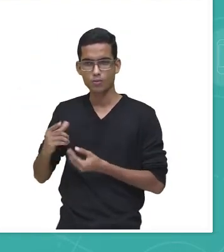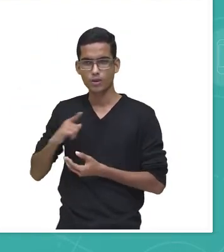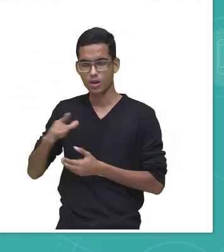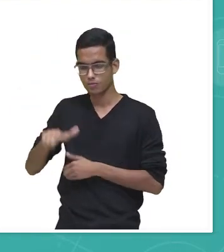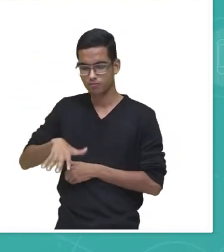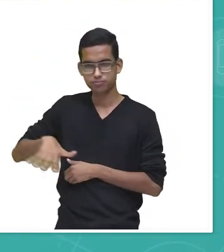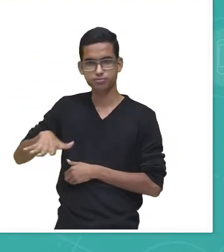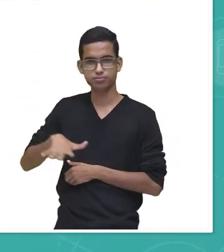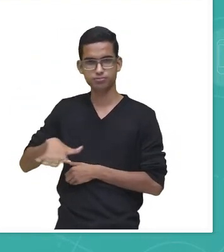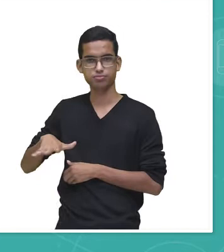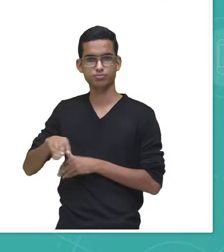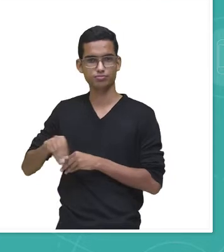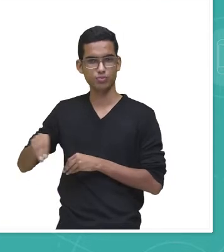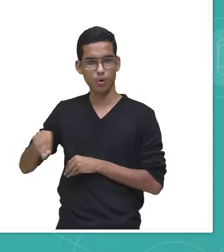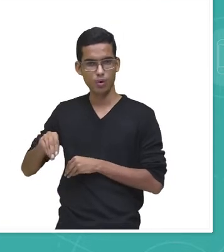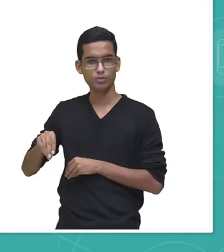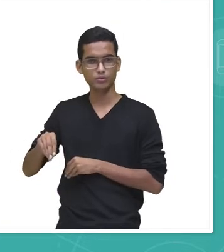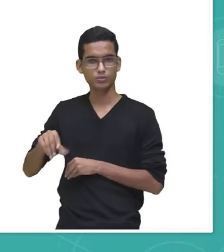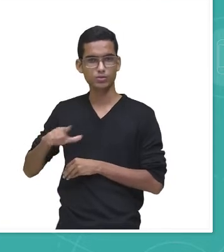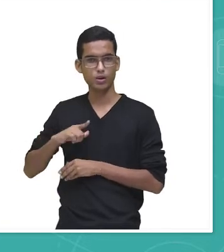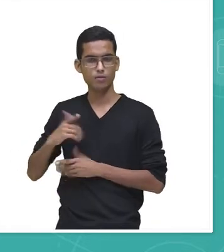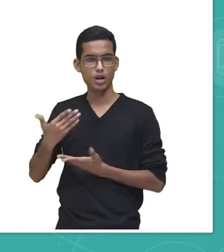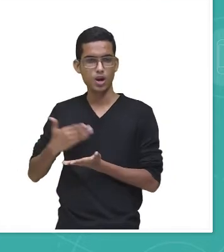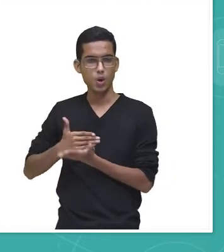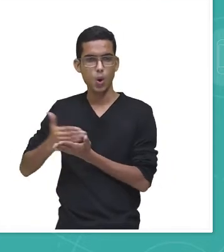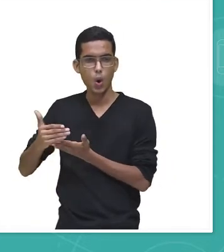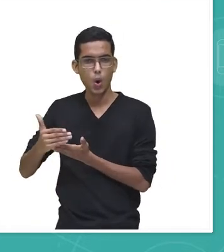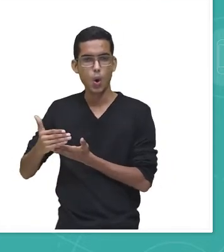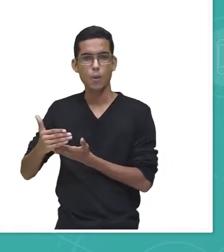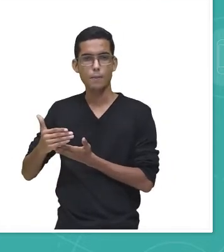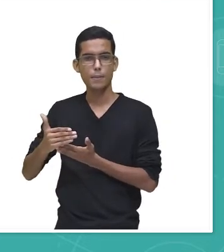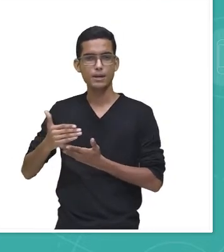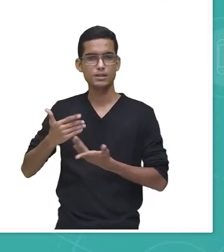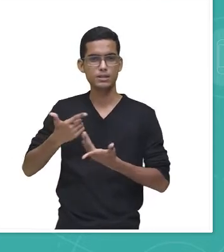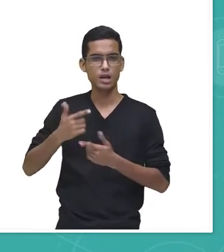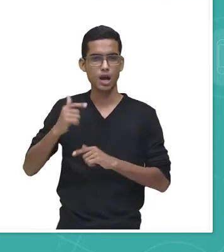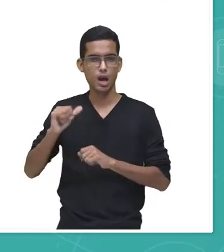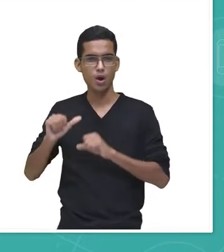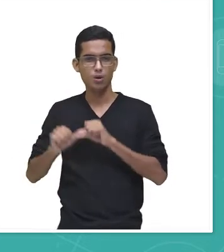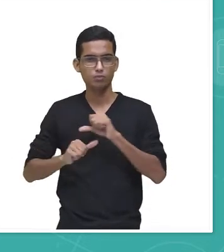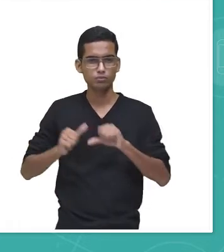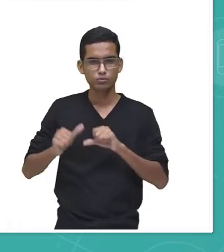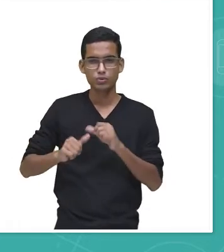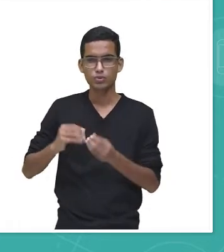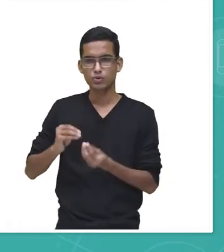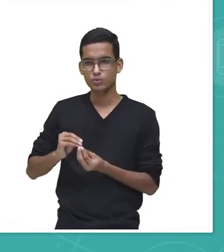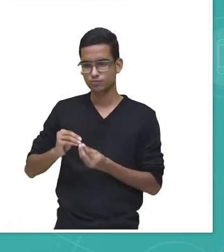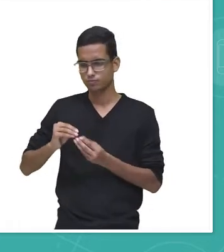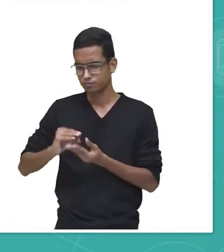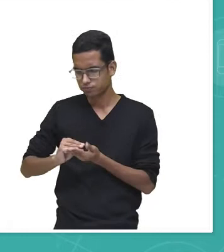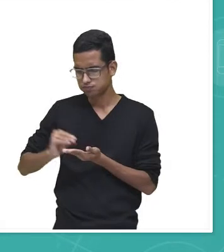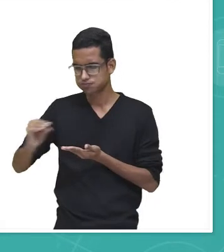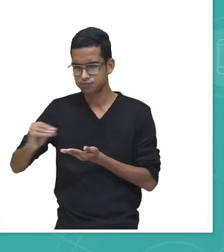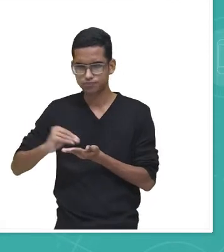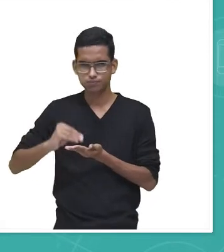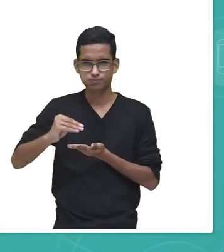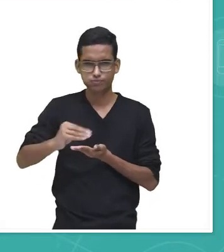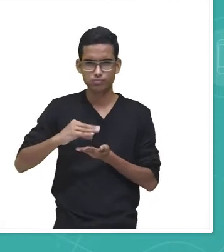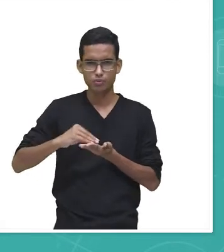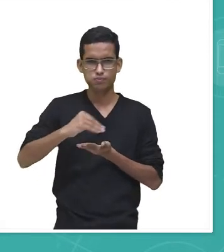Ele vai começar a fazer concessões. Olha, fulano, tu pega um pouquinho aqui, ciclano, você pega um pouquinho aqui, e aí ele